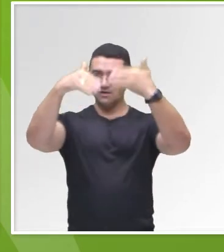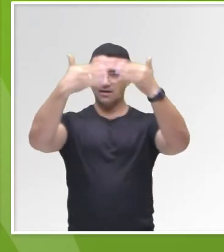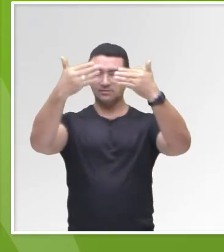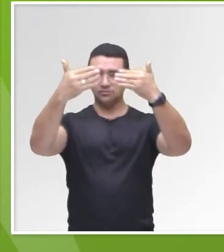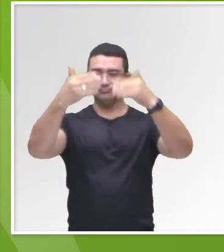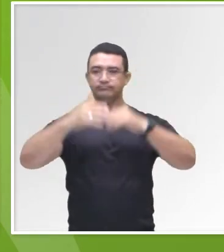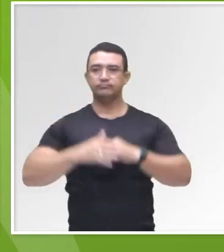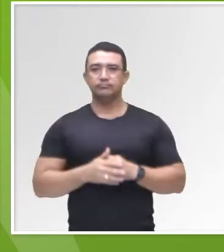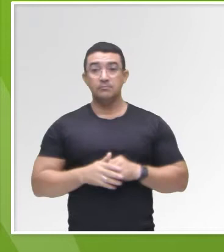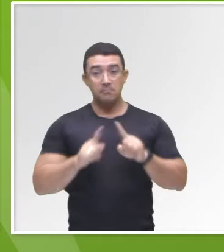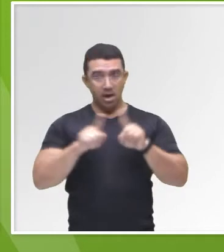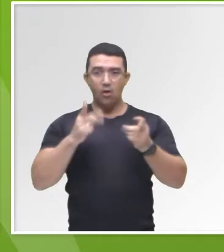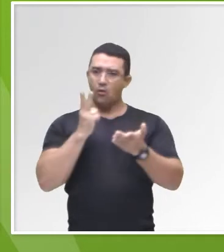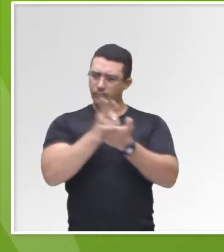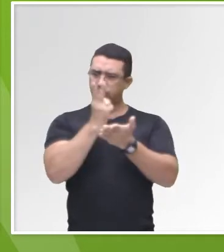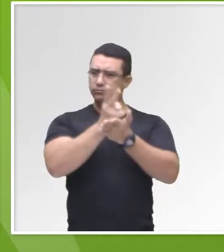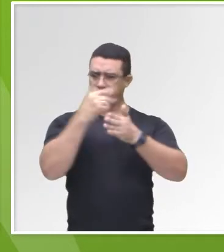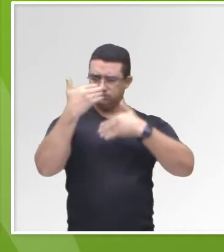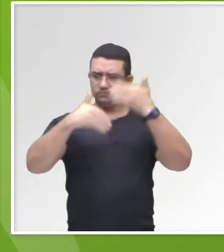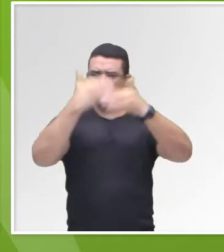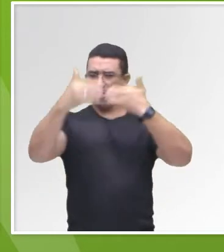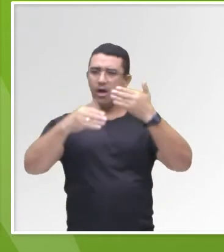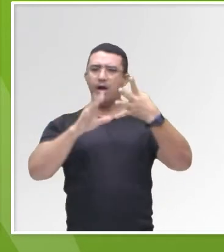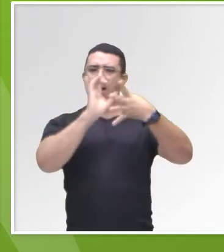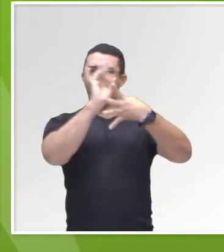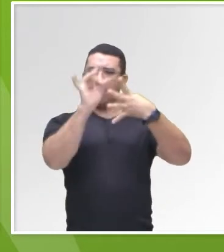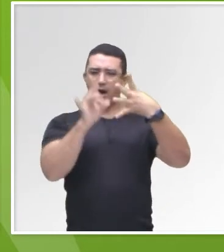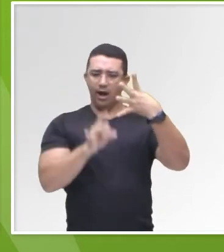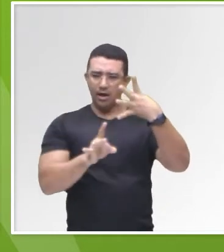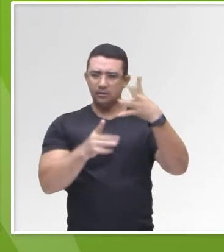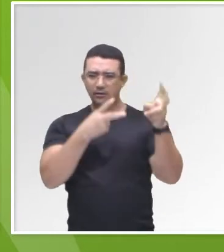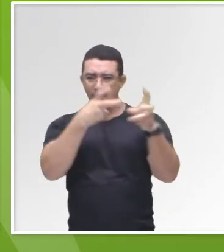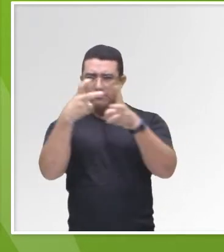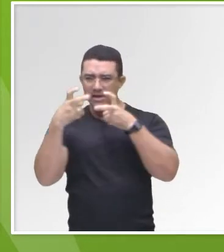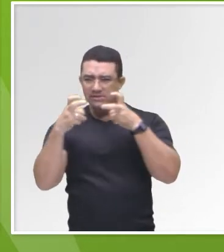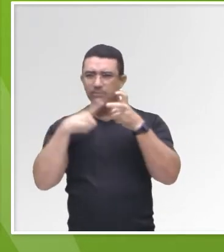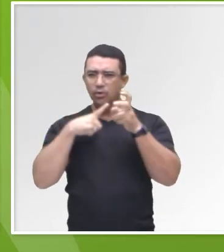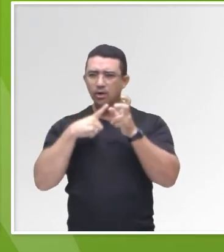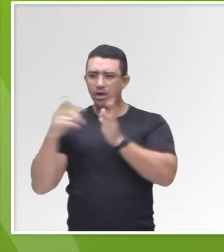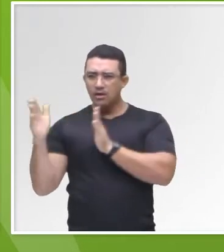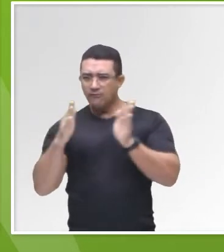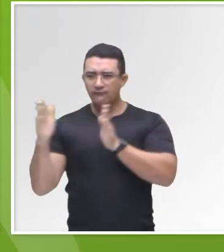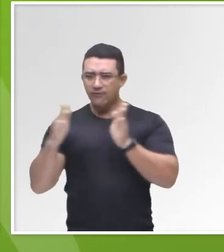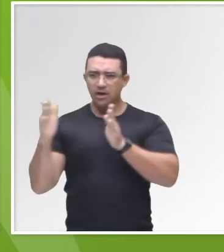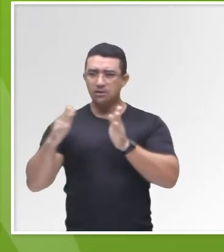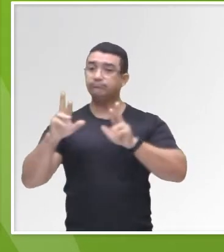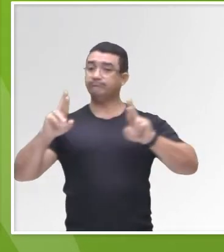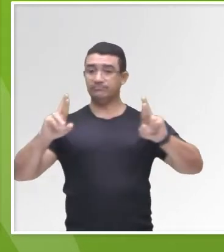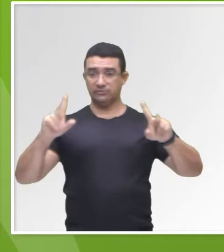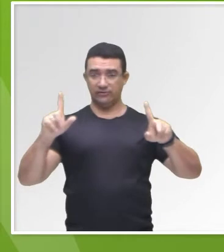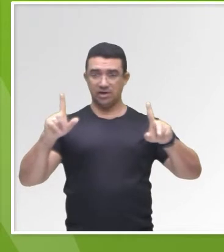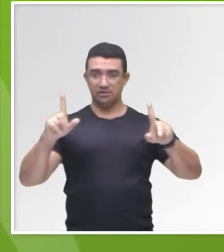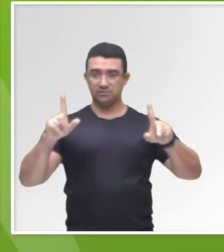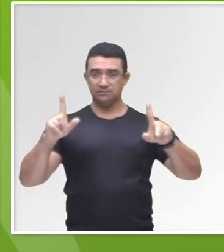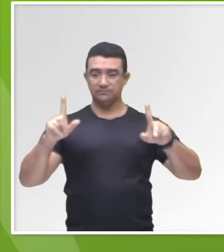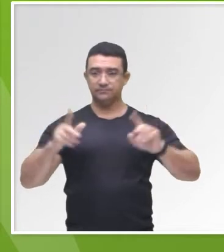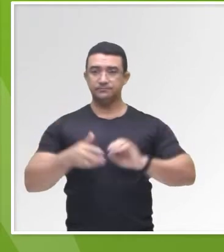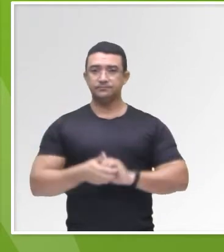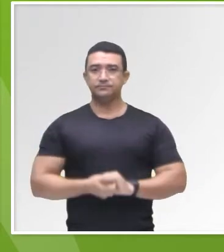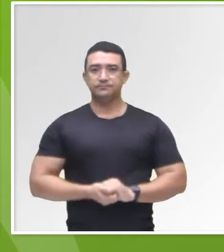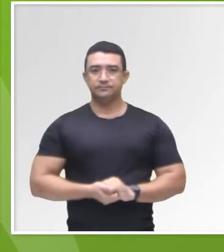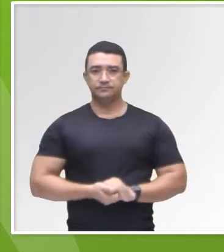ele é contínuo, mas em cada uma dessas fases, a gente vai observar uma etapa diferente, um processo acontecendo ali